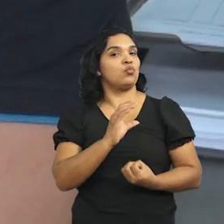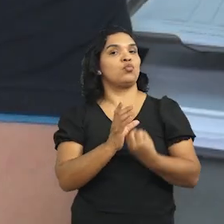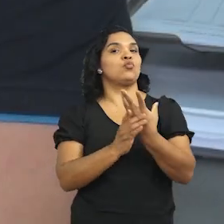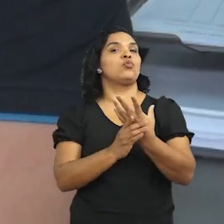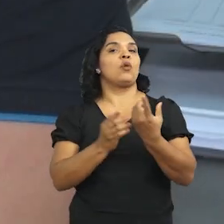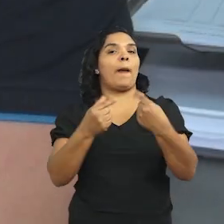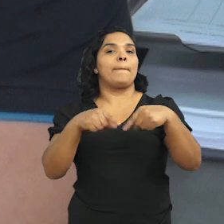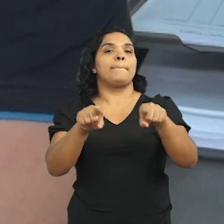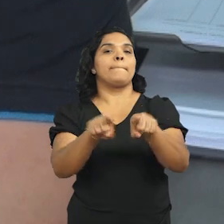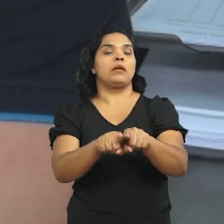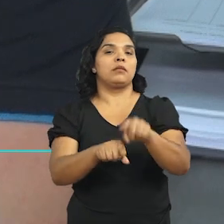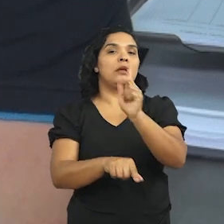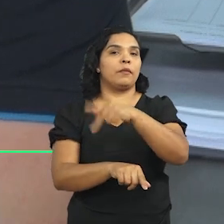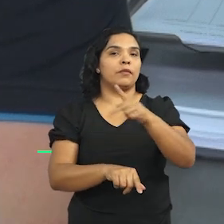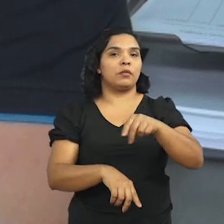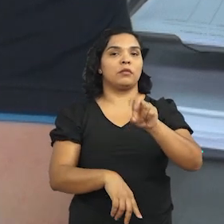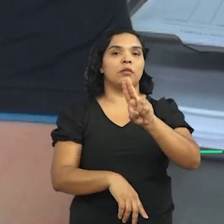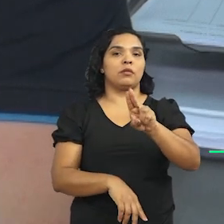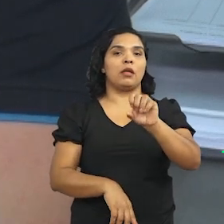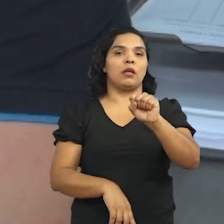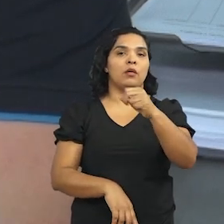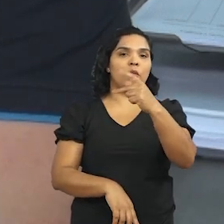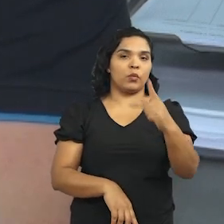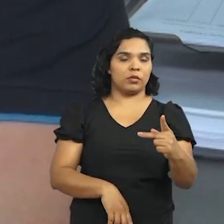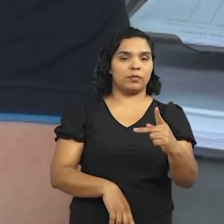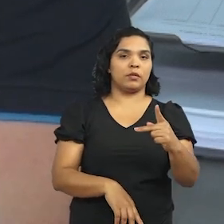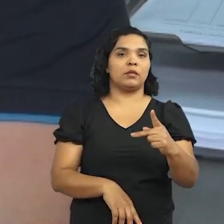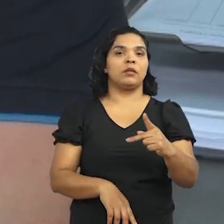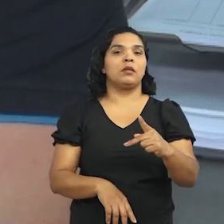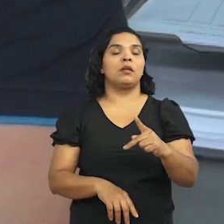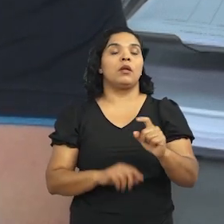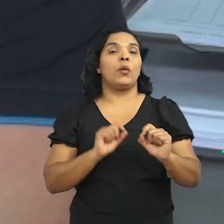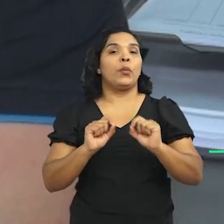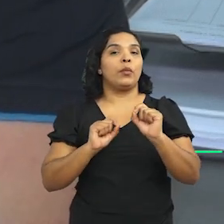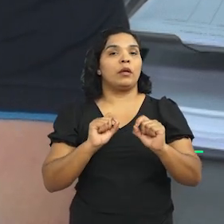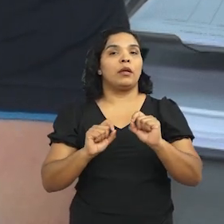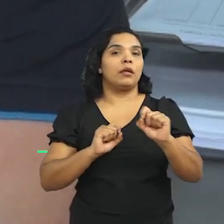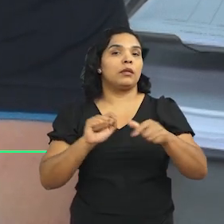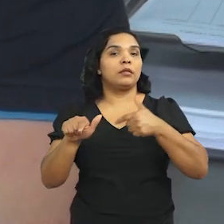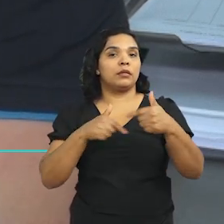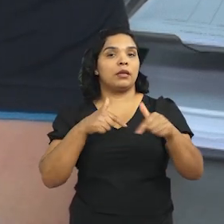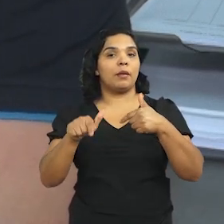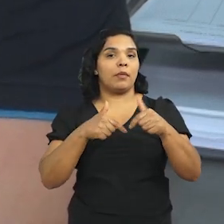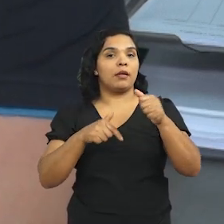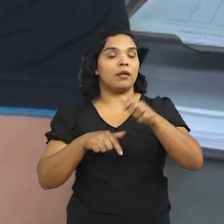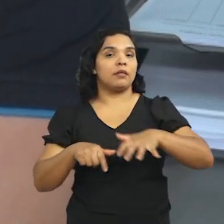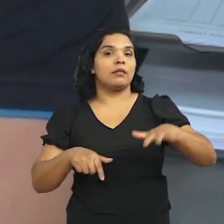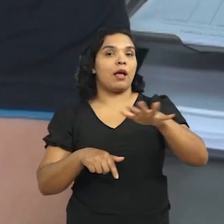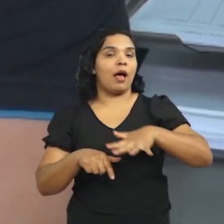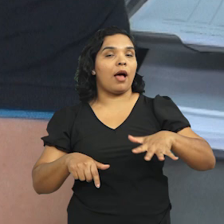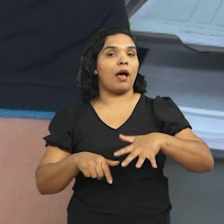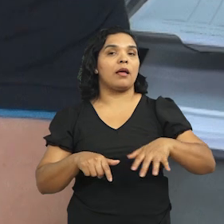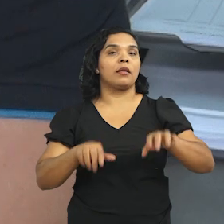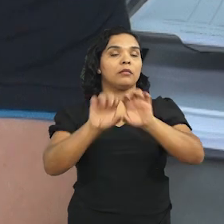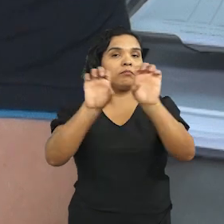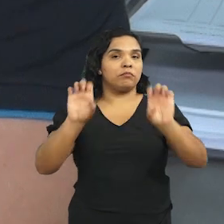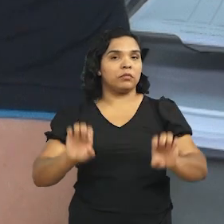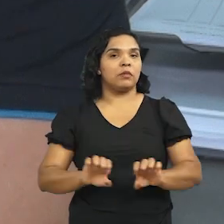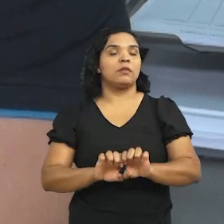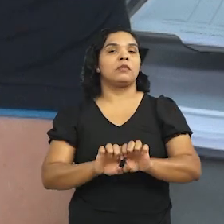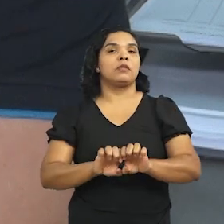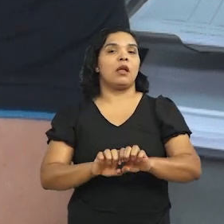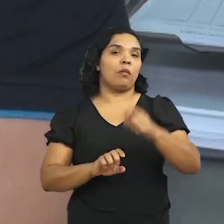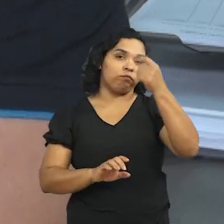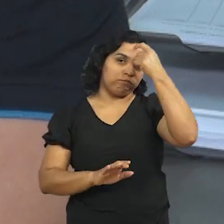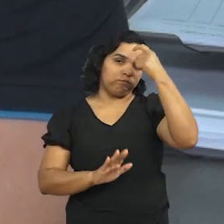ideia do projeto ela surgiu em parceria com o professor da USP, que é o Rodolfo Meneghetti, onde ele trabalha na área de